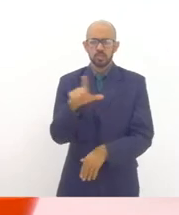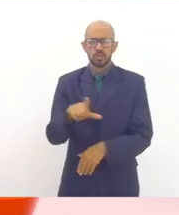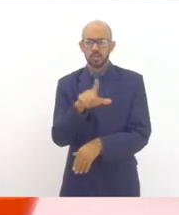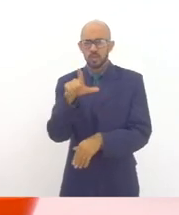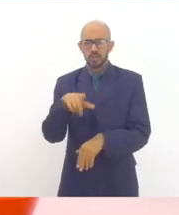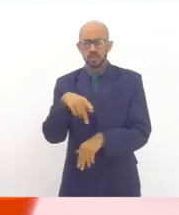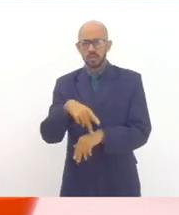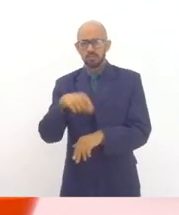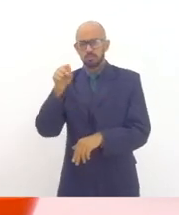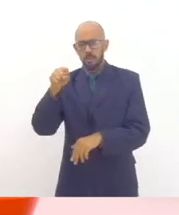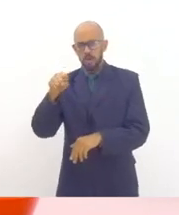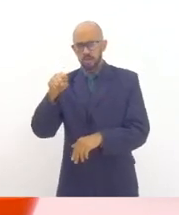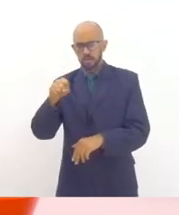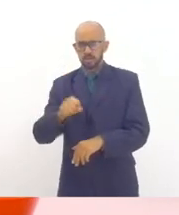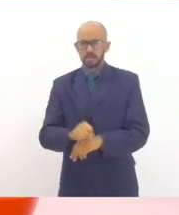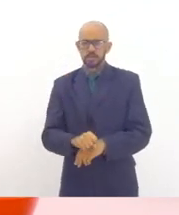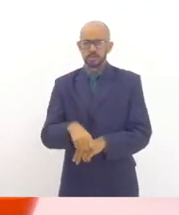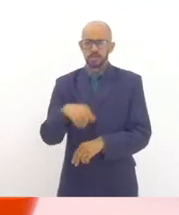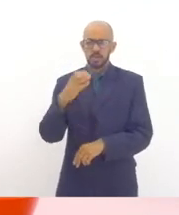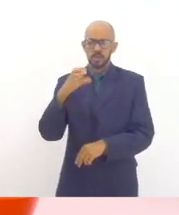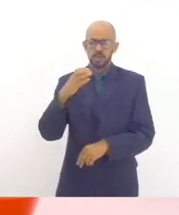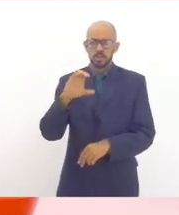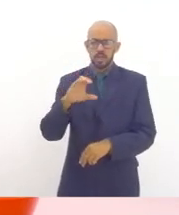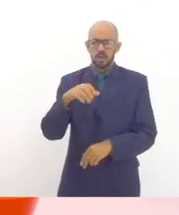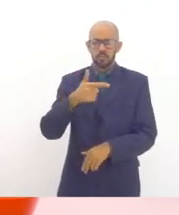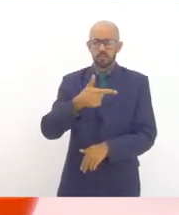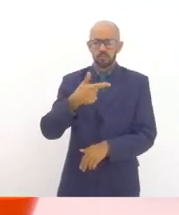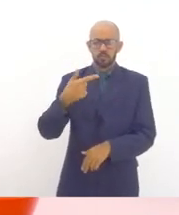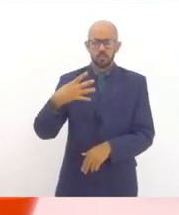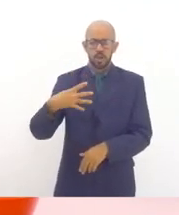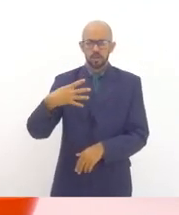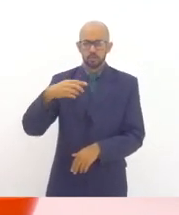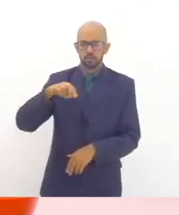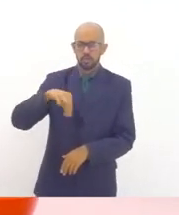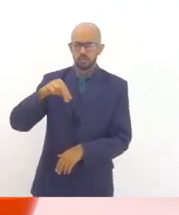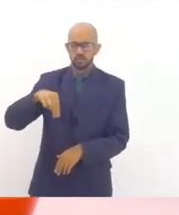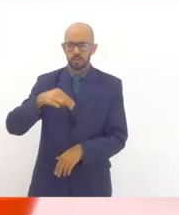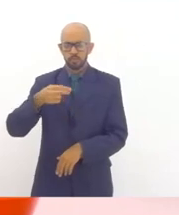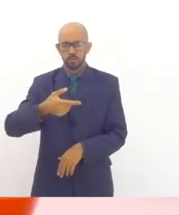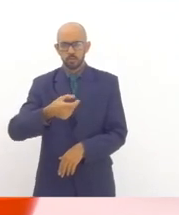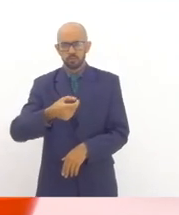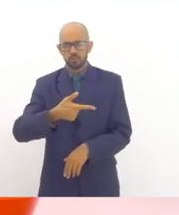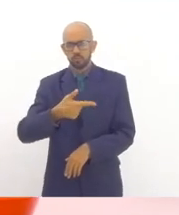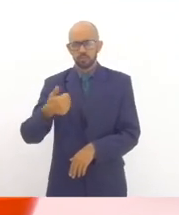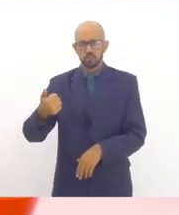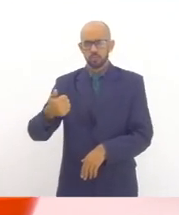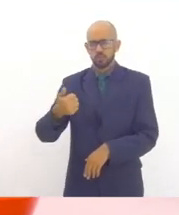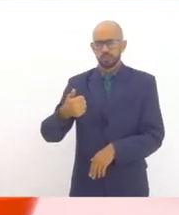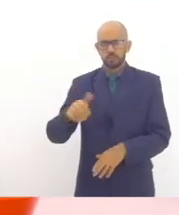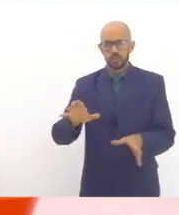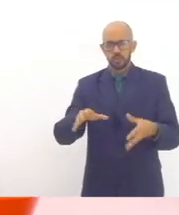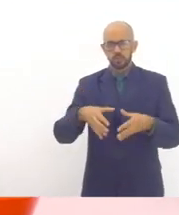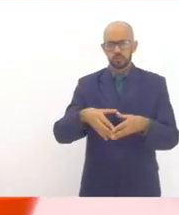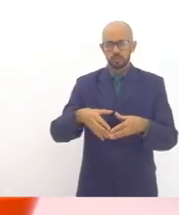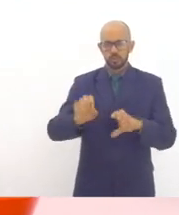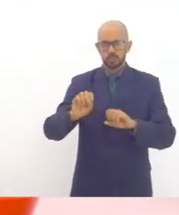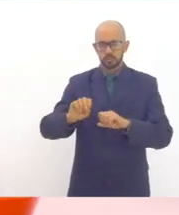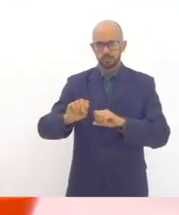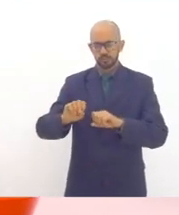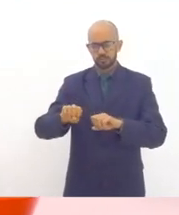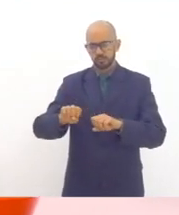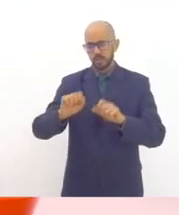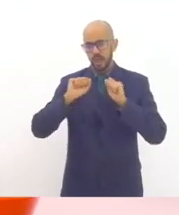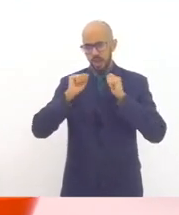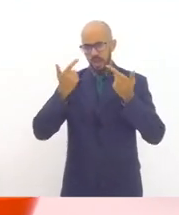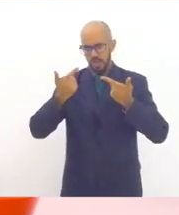pós-graduação. Niterói, 24 de novembro de 2021, a Comissão de Educação da Assembleia Legislativa do Estado do